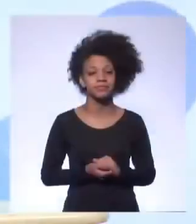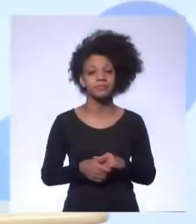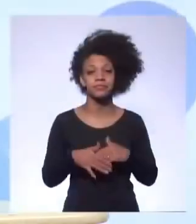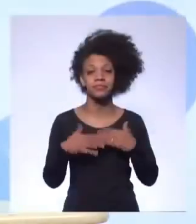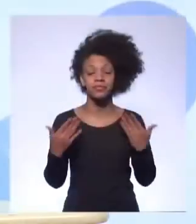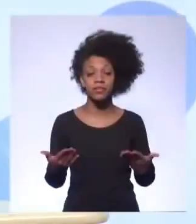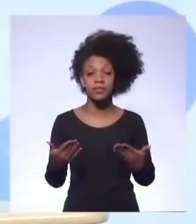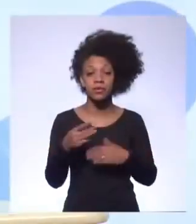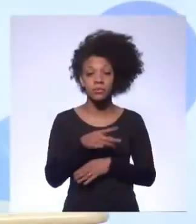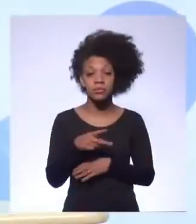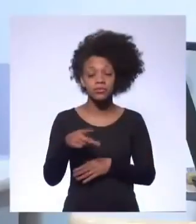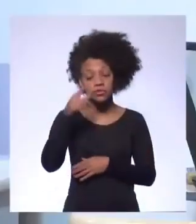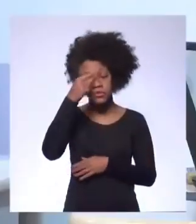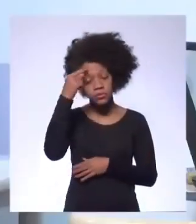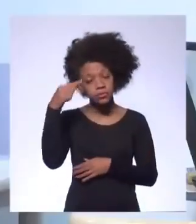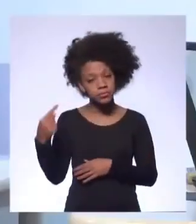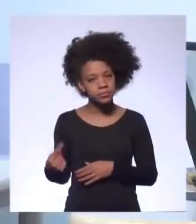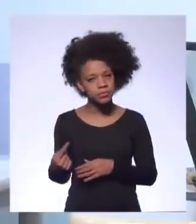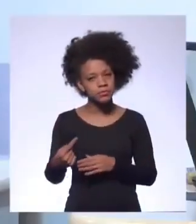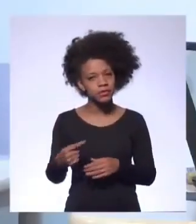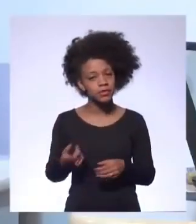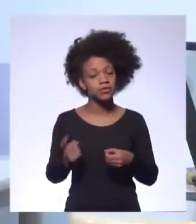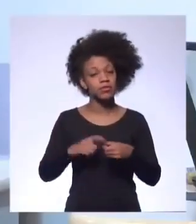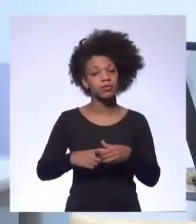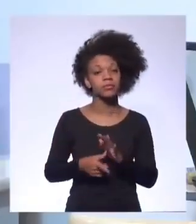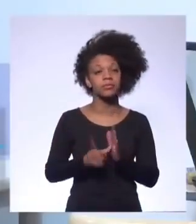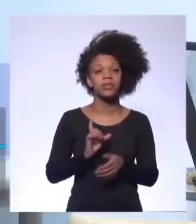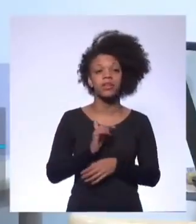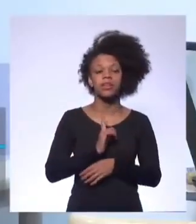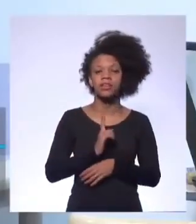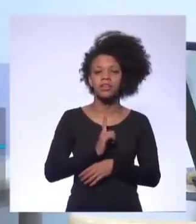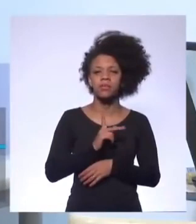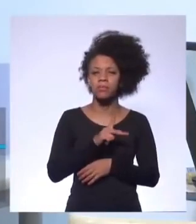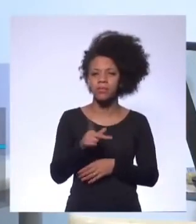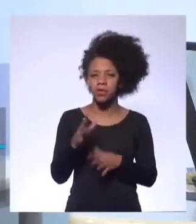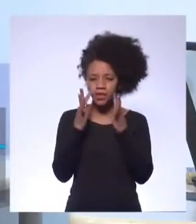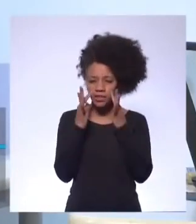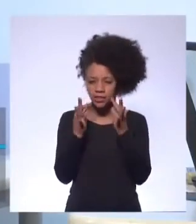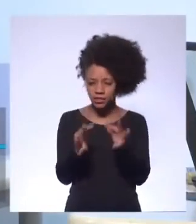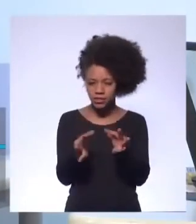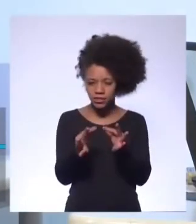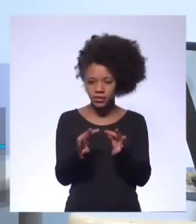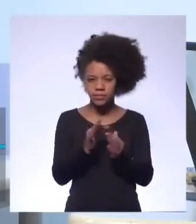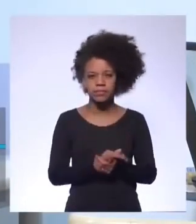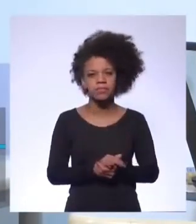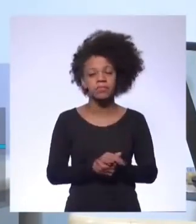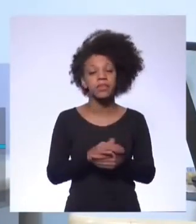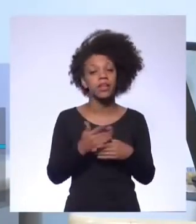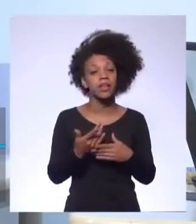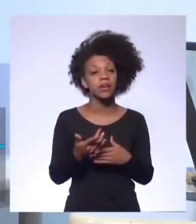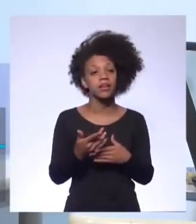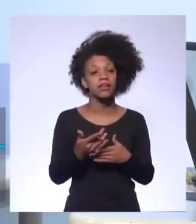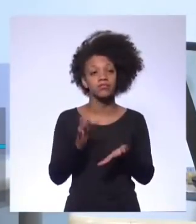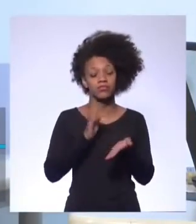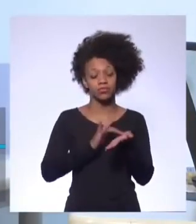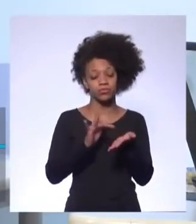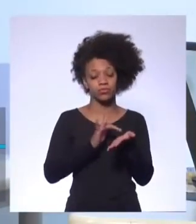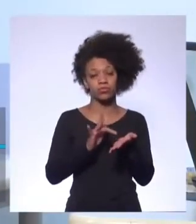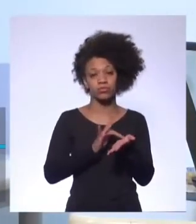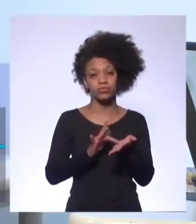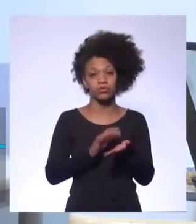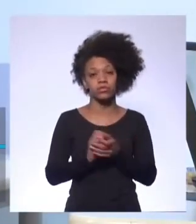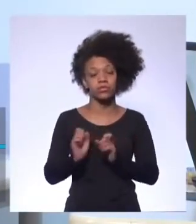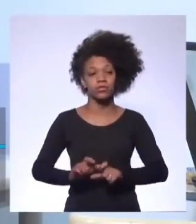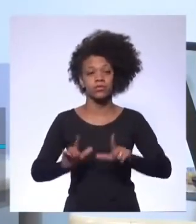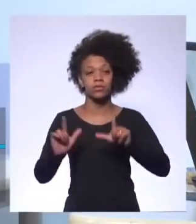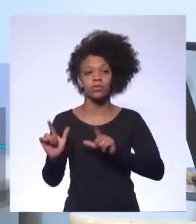Então, Mônica. Voltamos antes. Olha, tem uma professora aqui ligadíssima. Ela deve estar lá com o PDF, material aberto. Ela foi